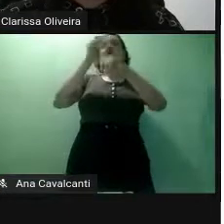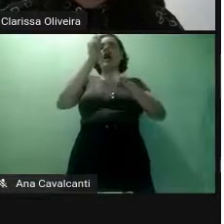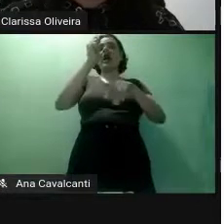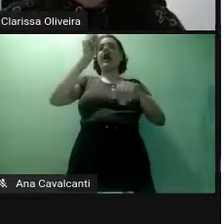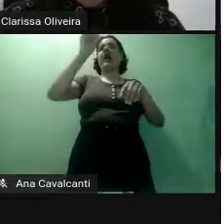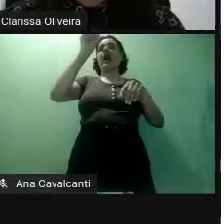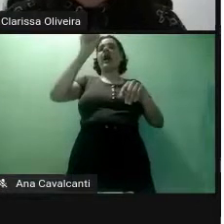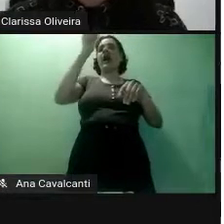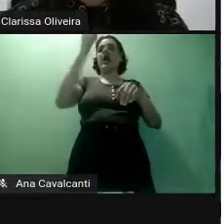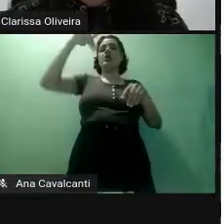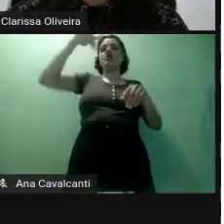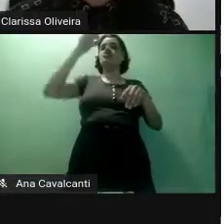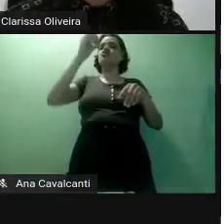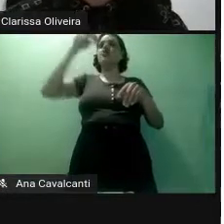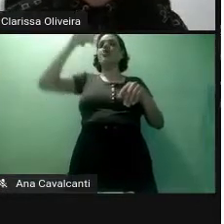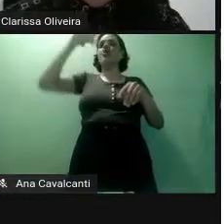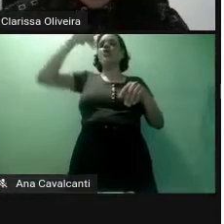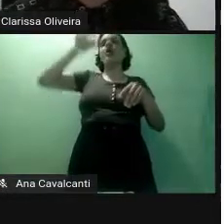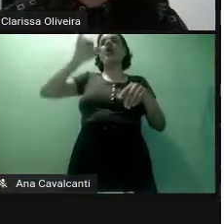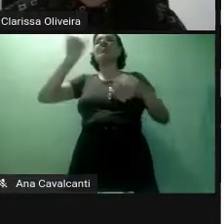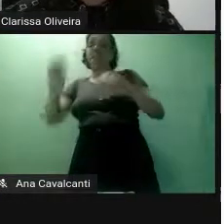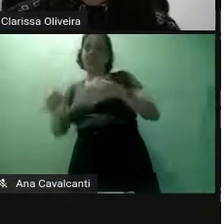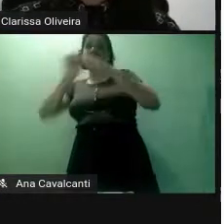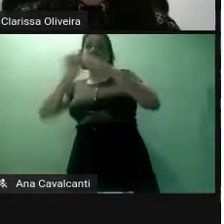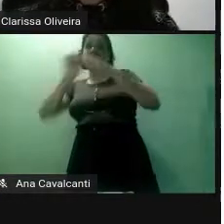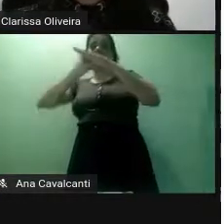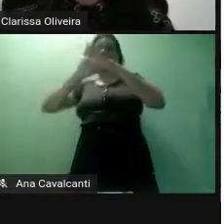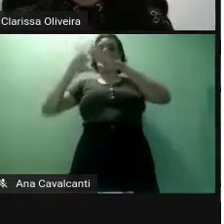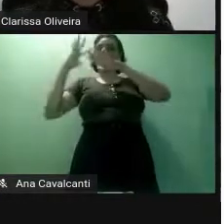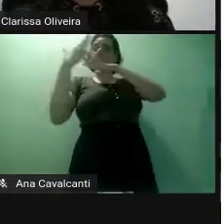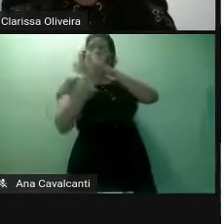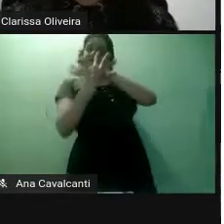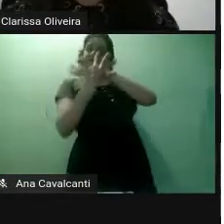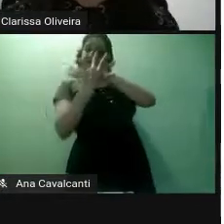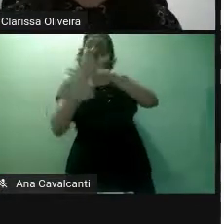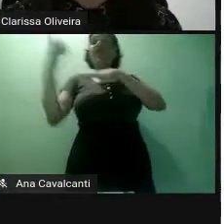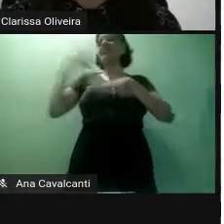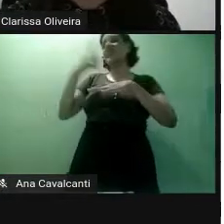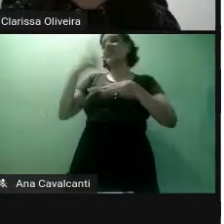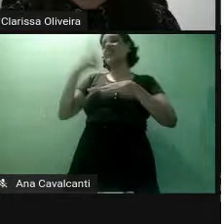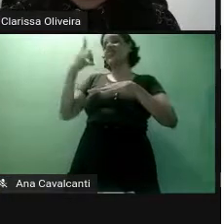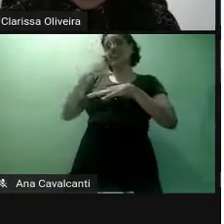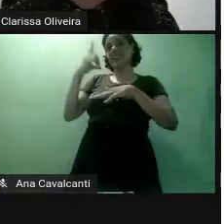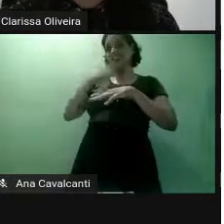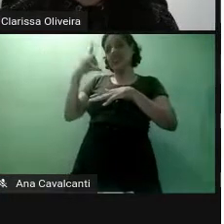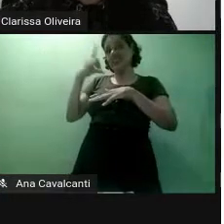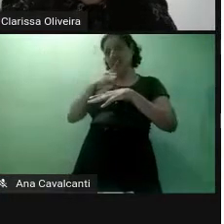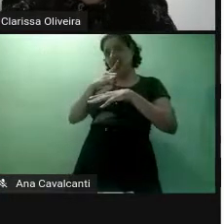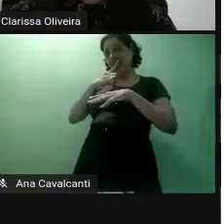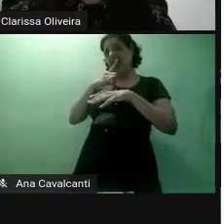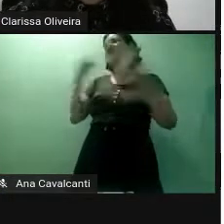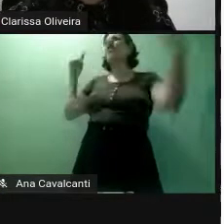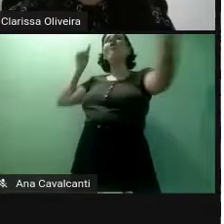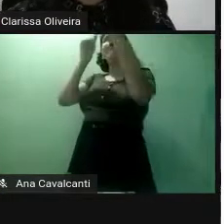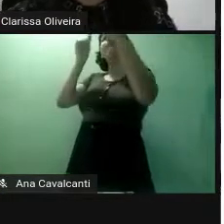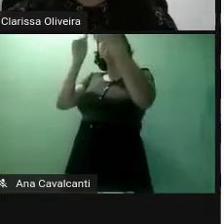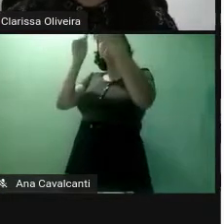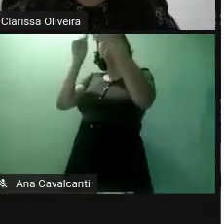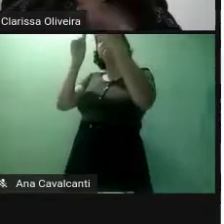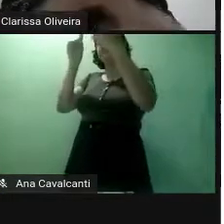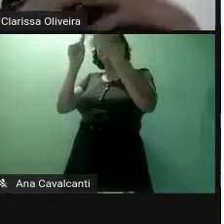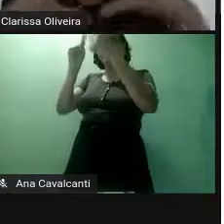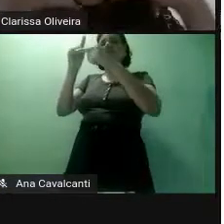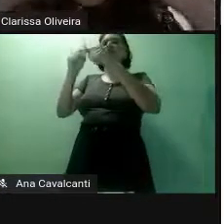vírus, o coronavírus ele tem uma certa atração pelas nossas células do sistema